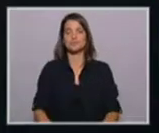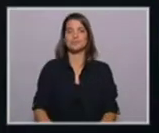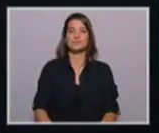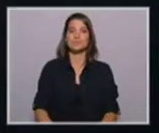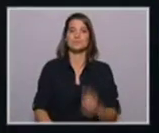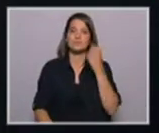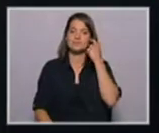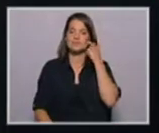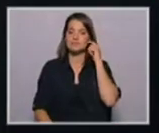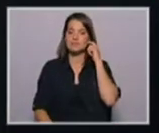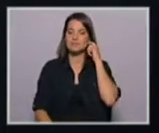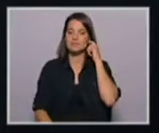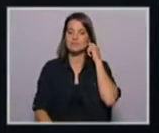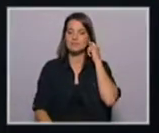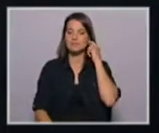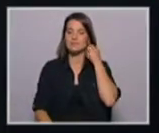Forward. Forward.